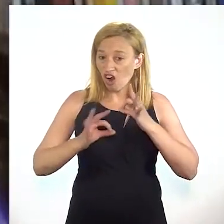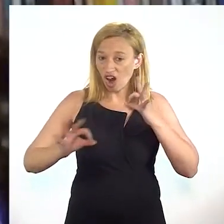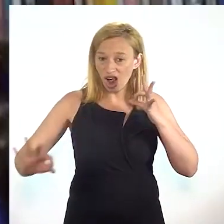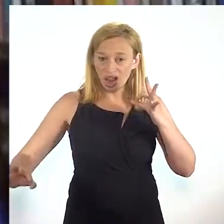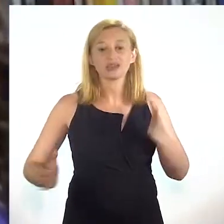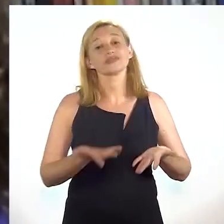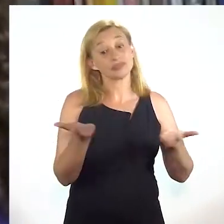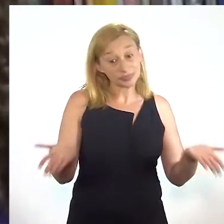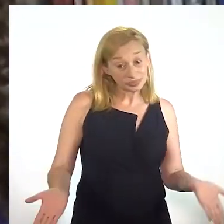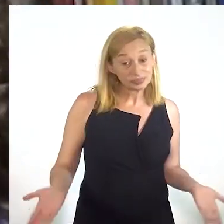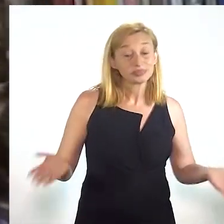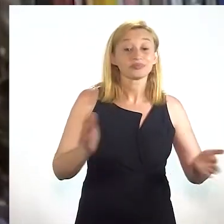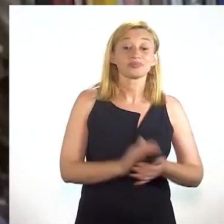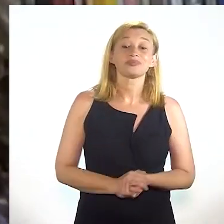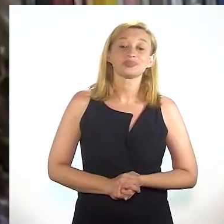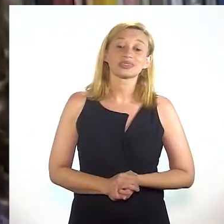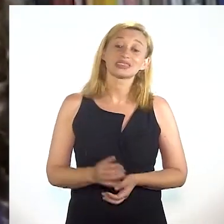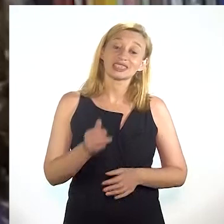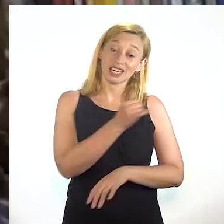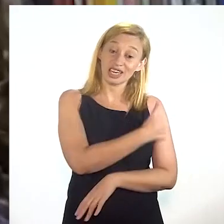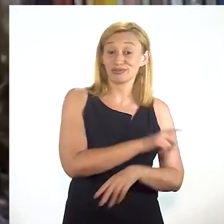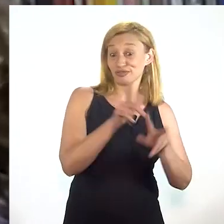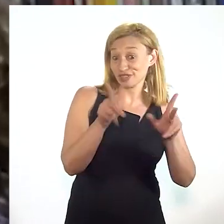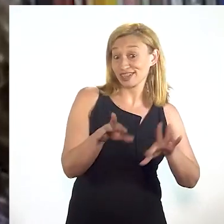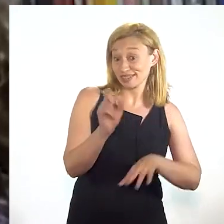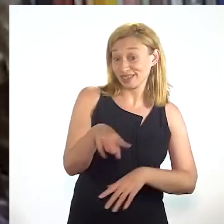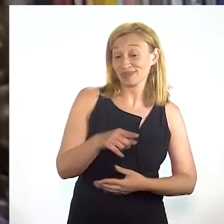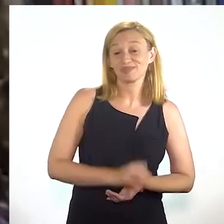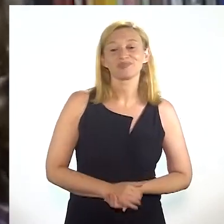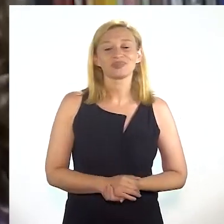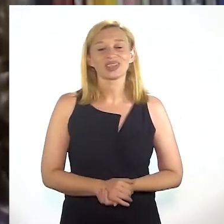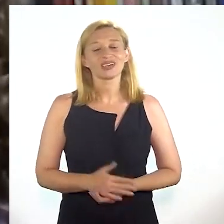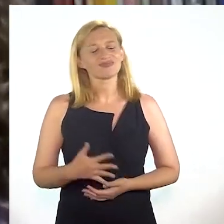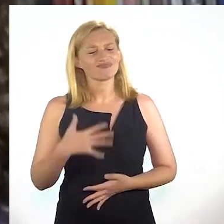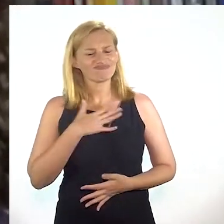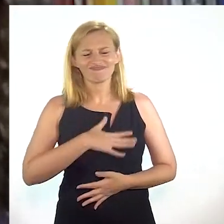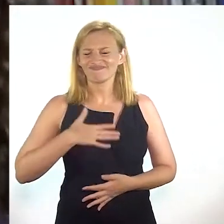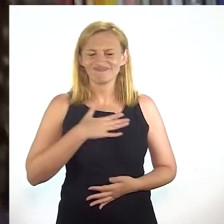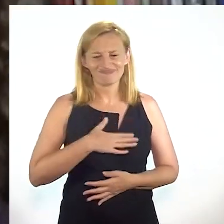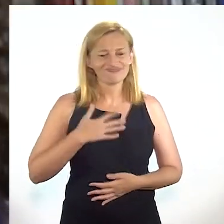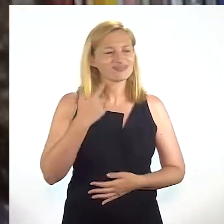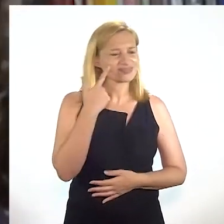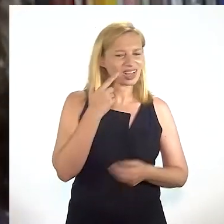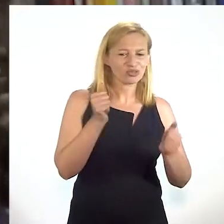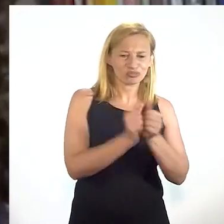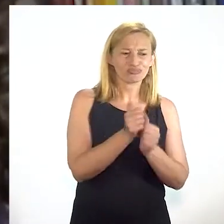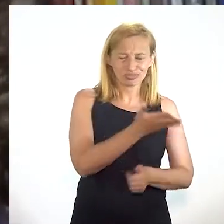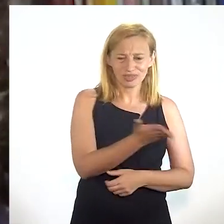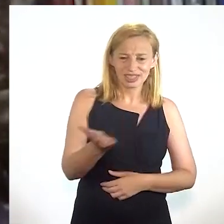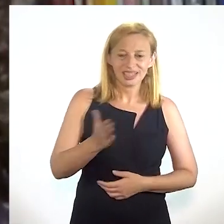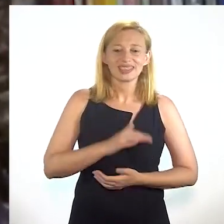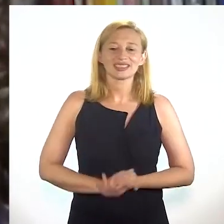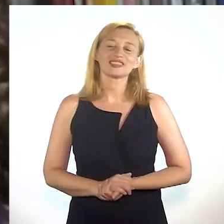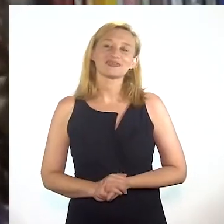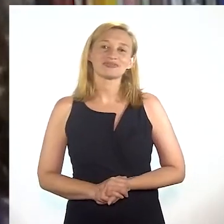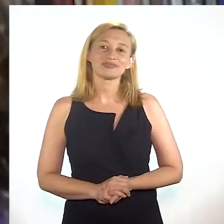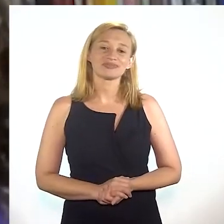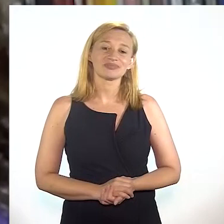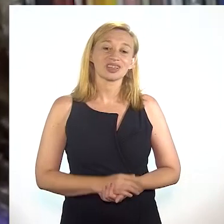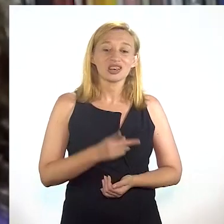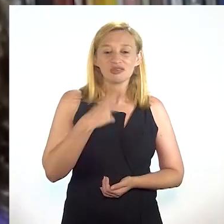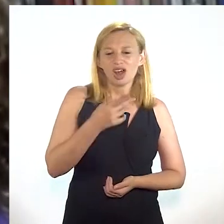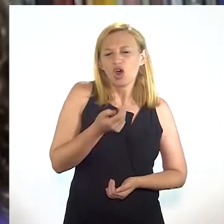né? Então, a gente faz parte do grande Rio, vamos dizer. Então, prazer mesmo, muito bom estar aqui com